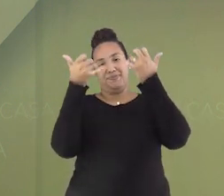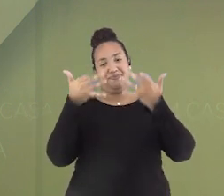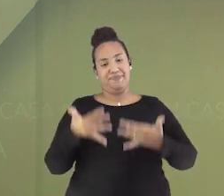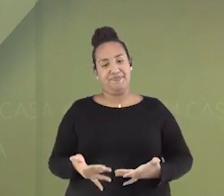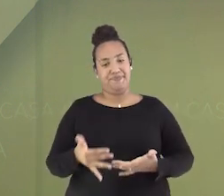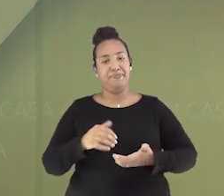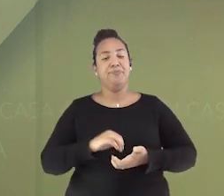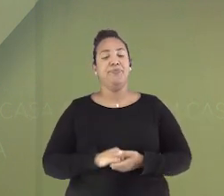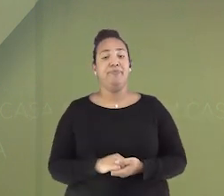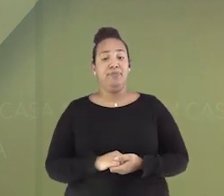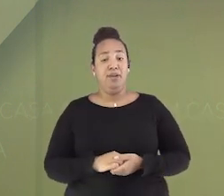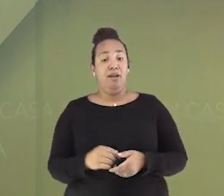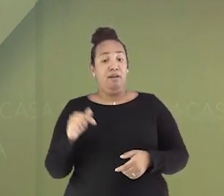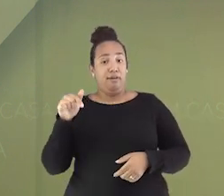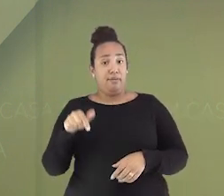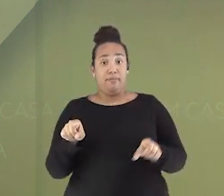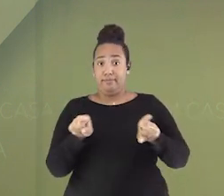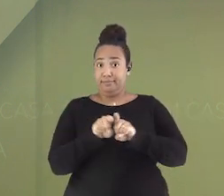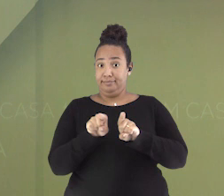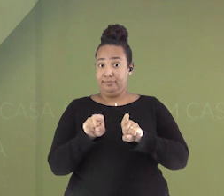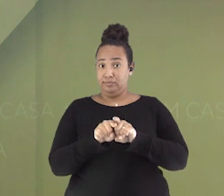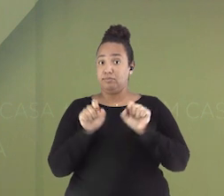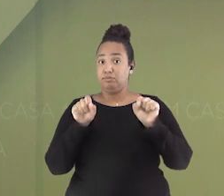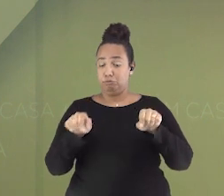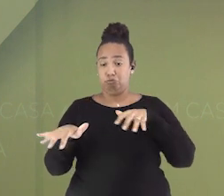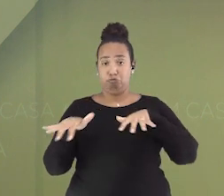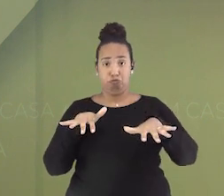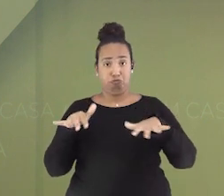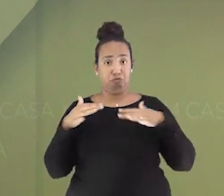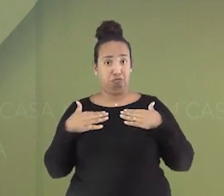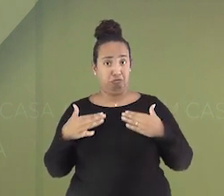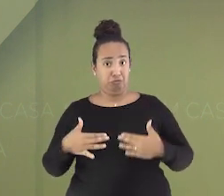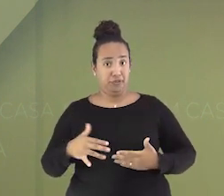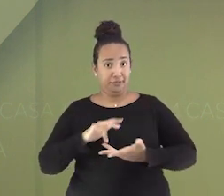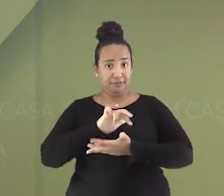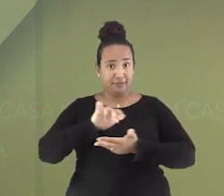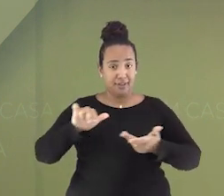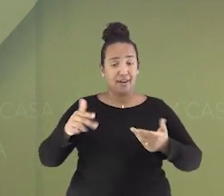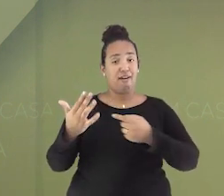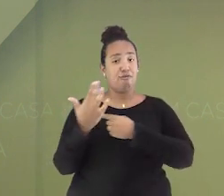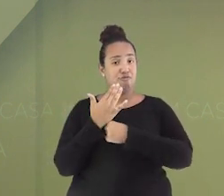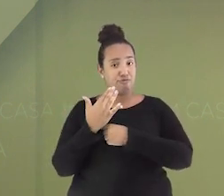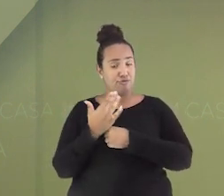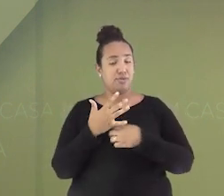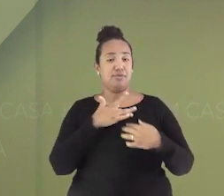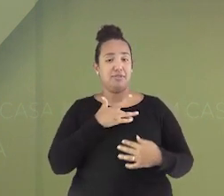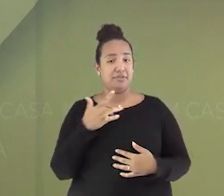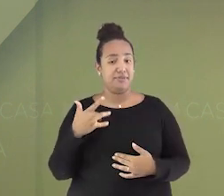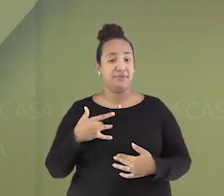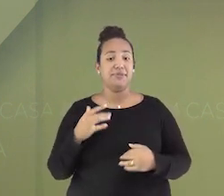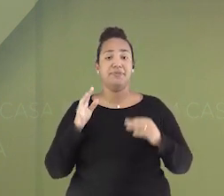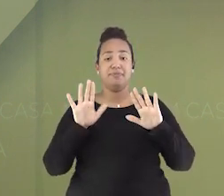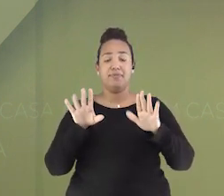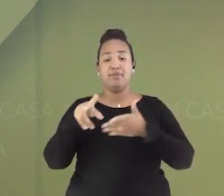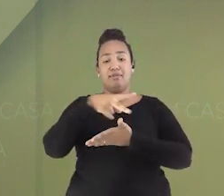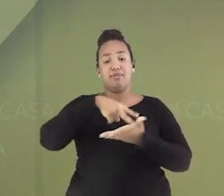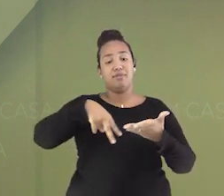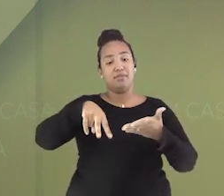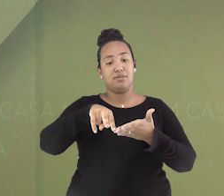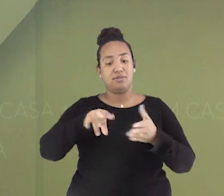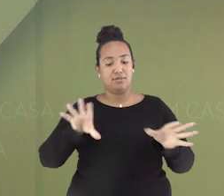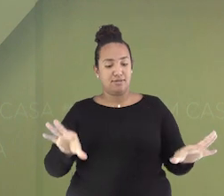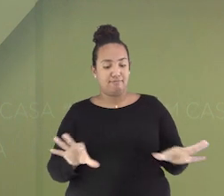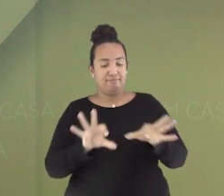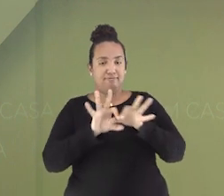hoje. Além de ser uma atividade física, que por si só já gera um grande benefício para a nossa saúde, a dança se utiliza da junção